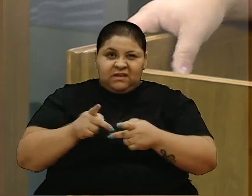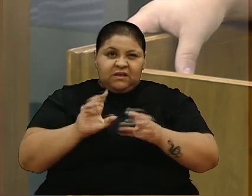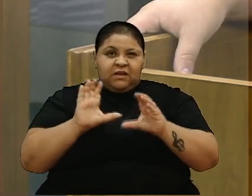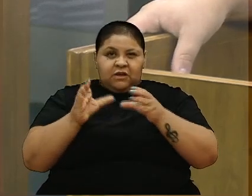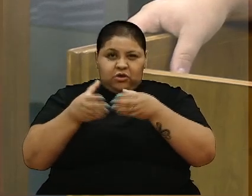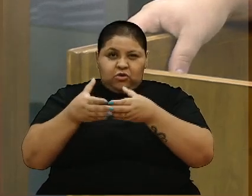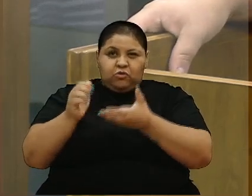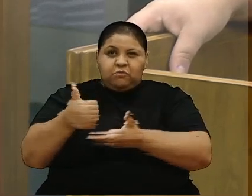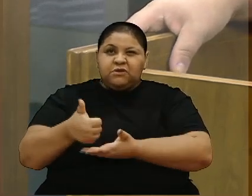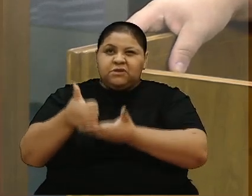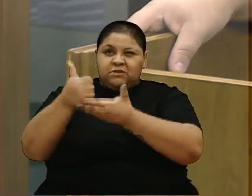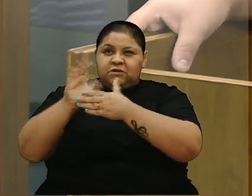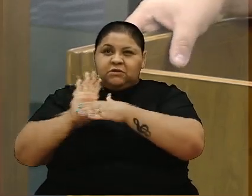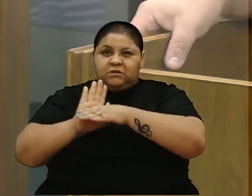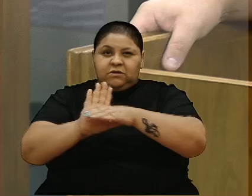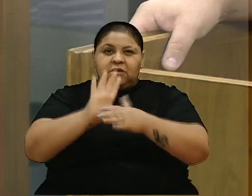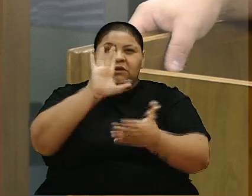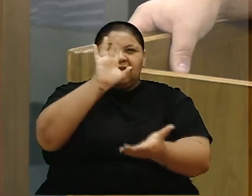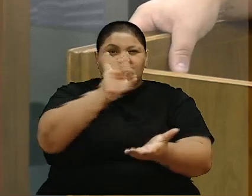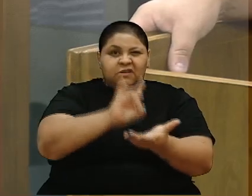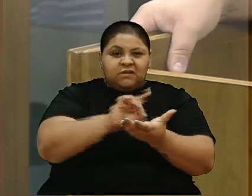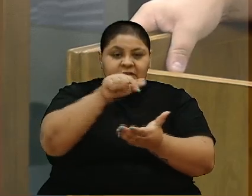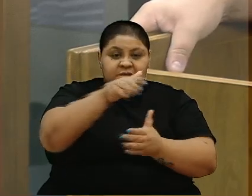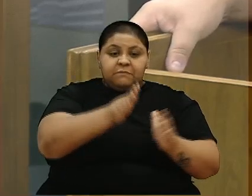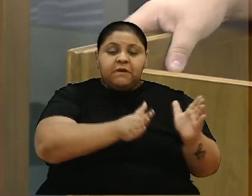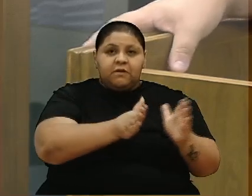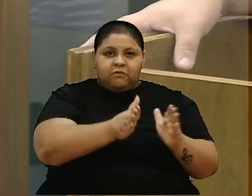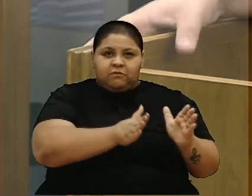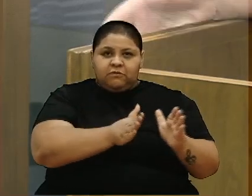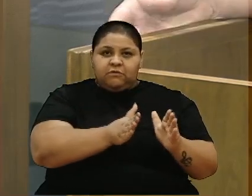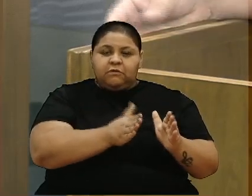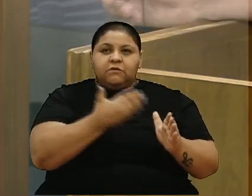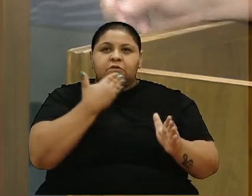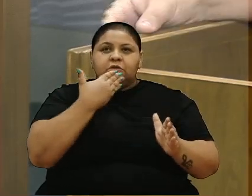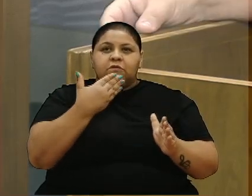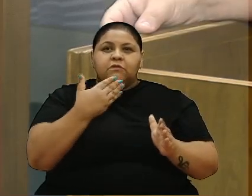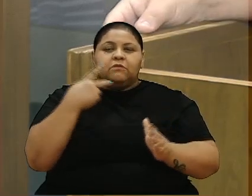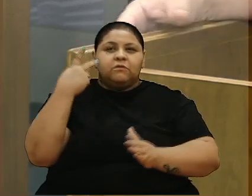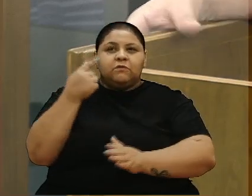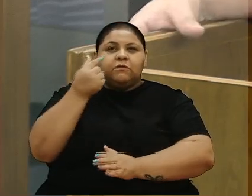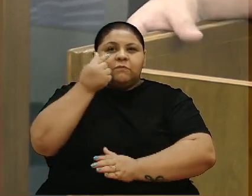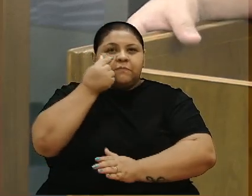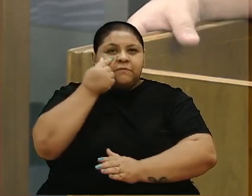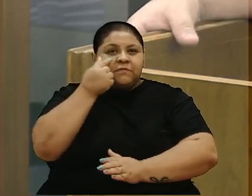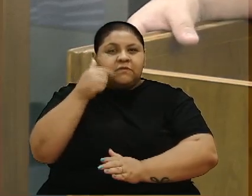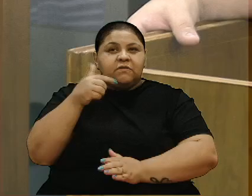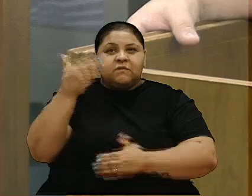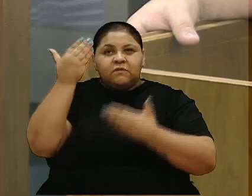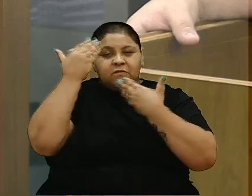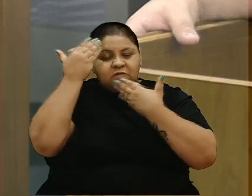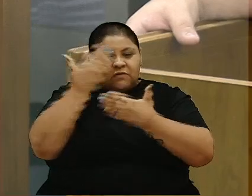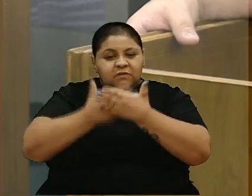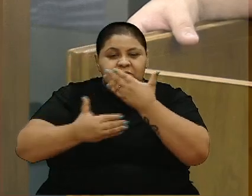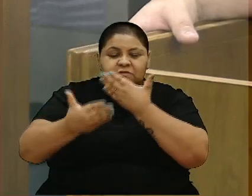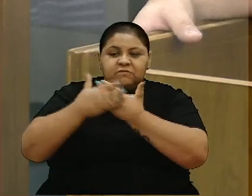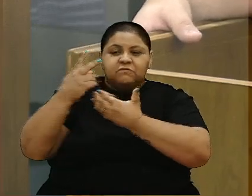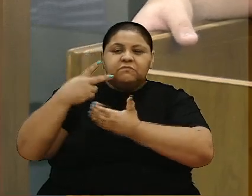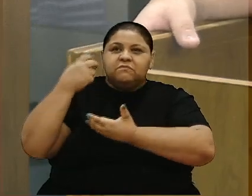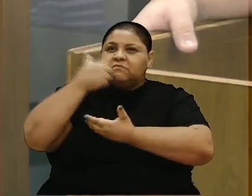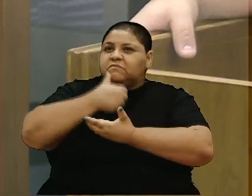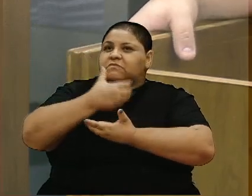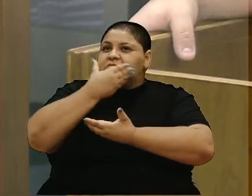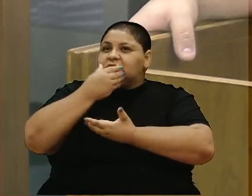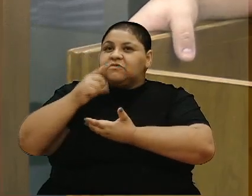da Maesa, né, oficialmente dessa legislatura, foi a pedido do vereador Frisso. E eu quero agradecer a todos os vereadores e vereadoras que